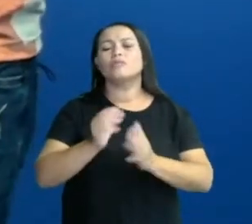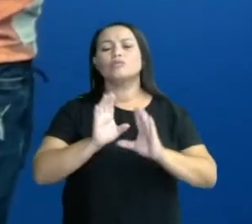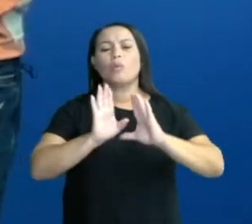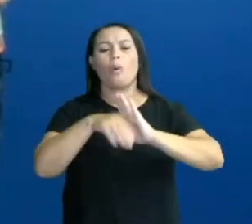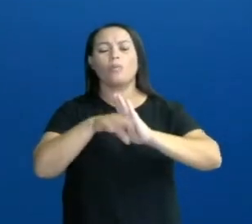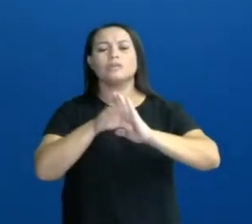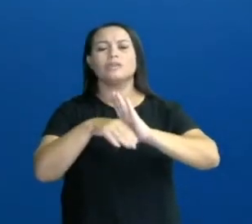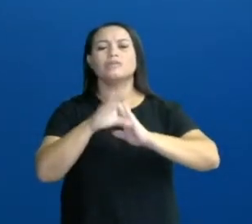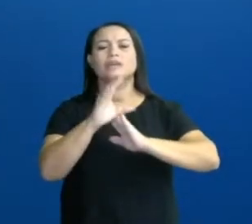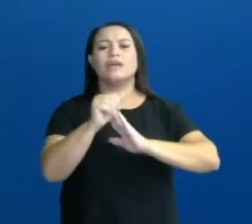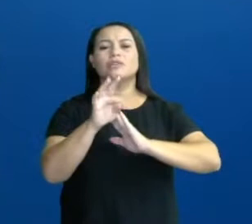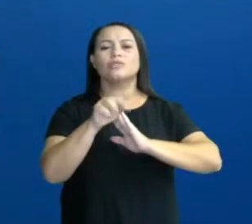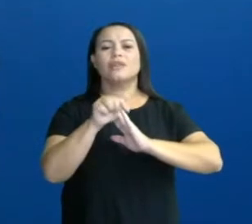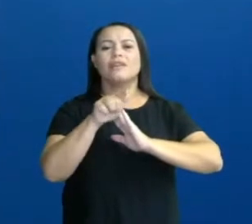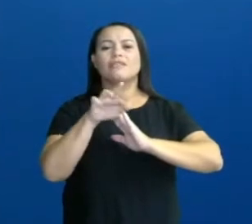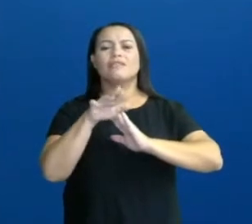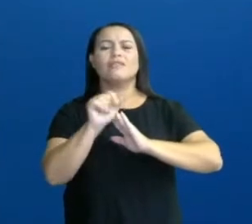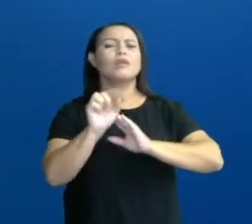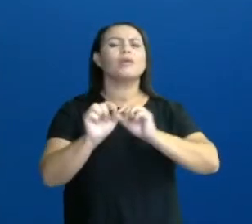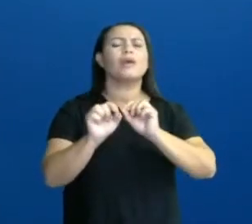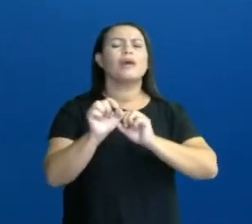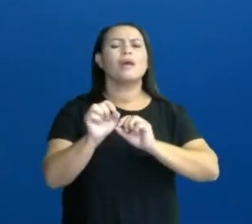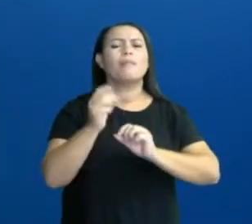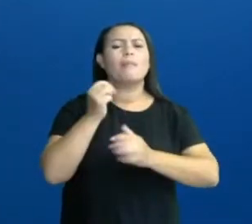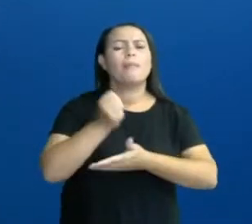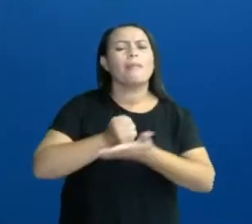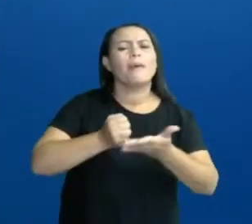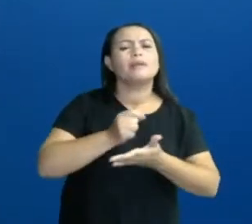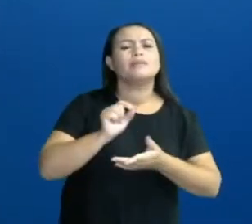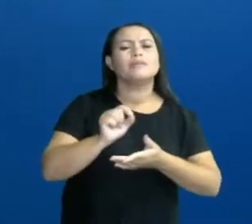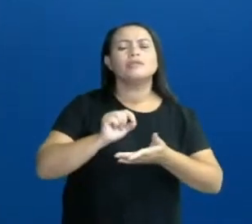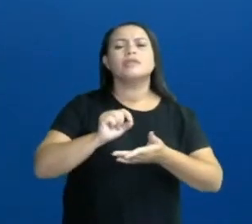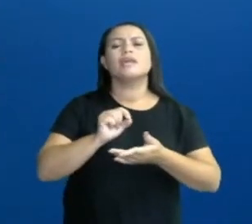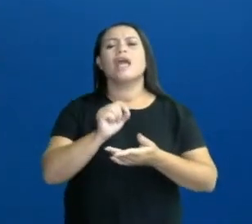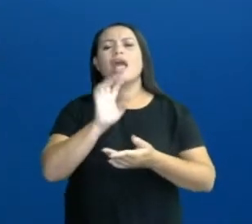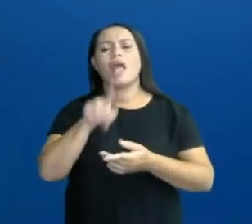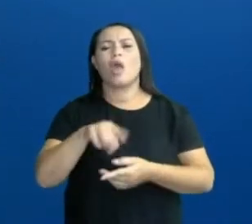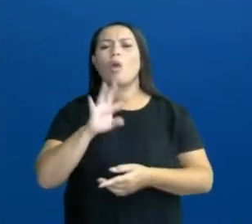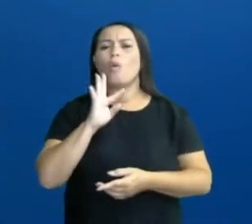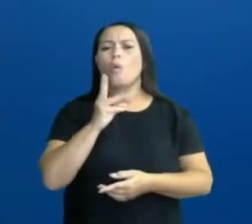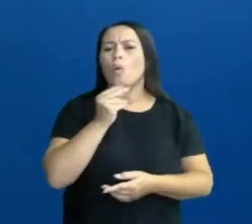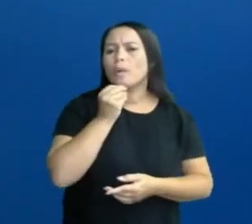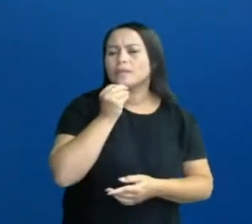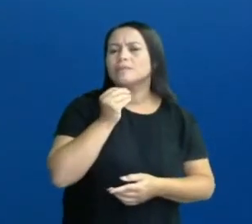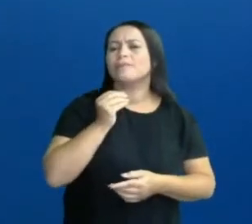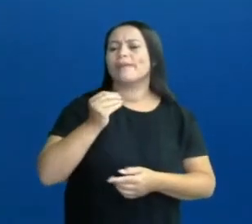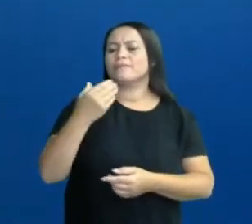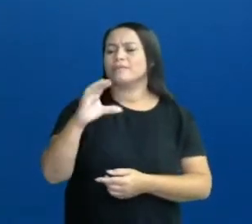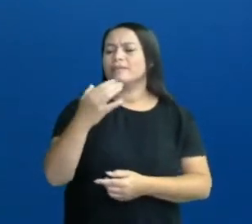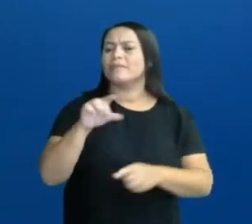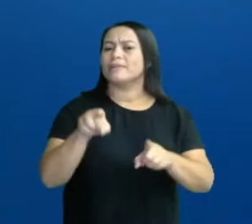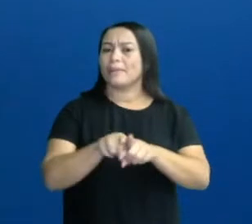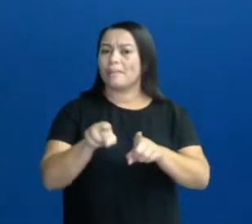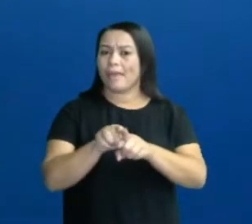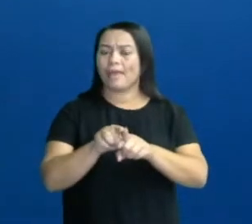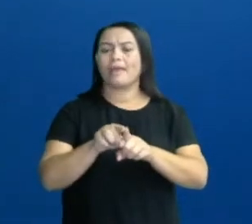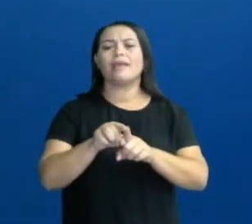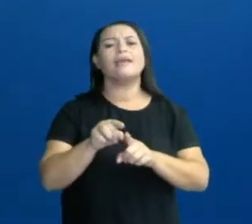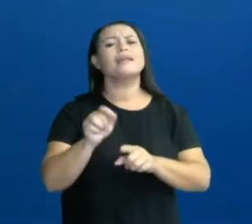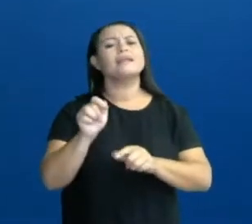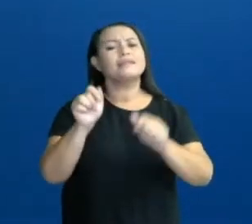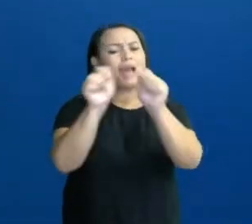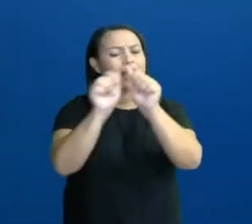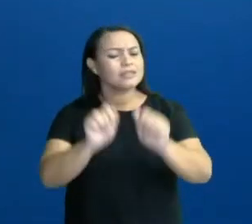de cartografia. Então, basicamente, cartografia corresponde a um ramo do conhecimento científico e artístico também, que